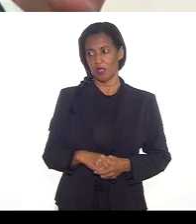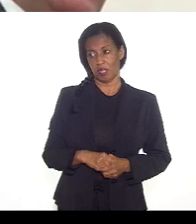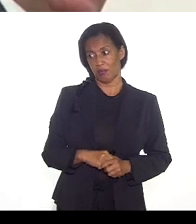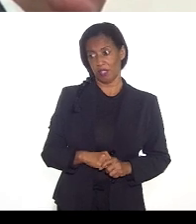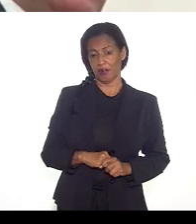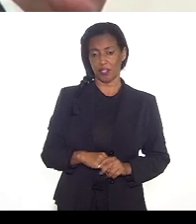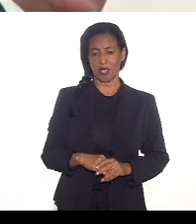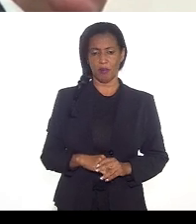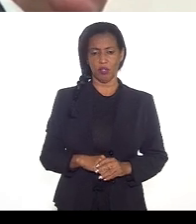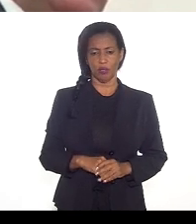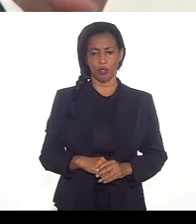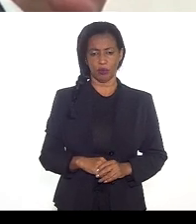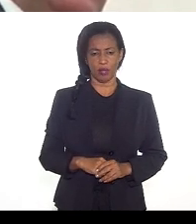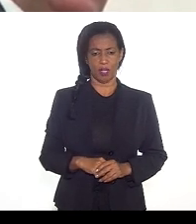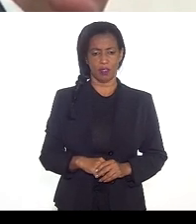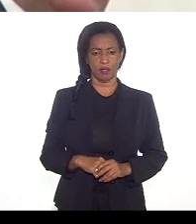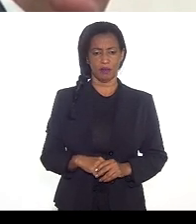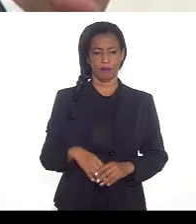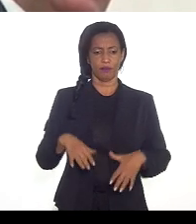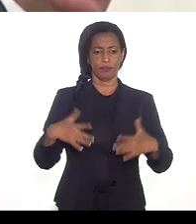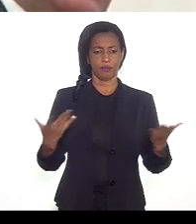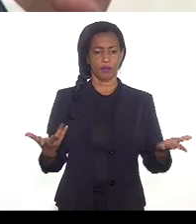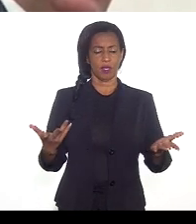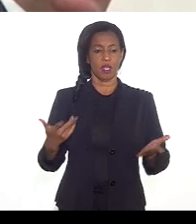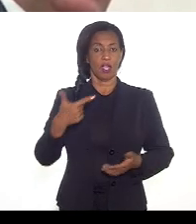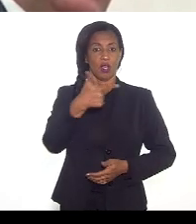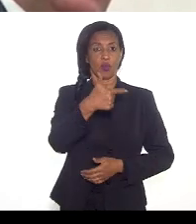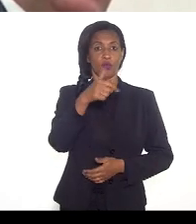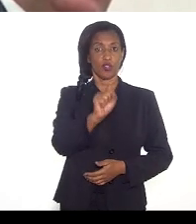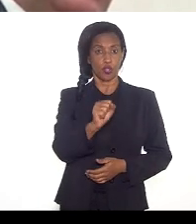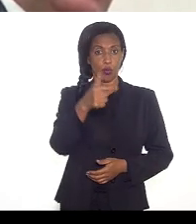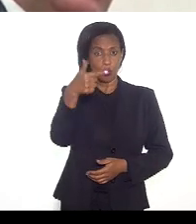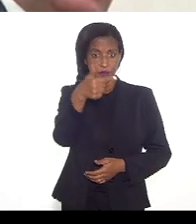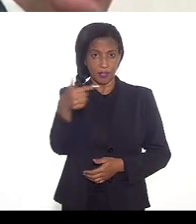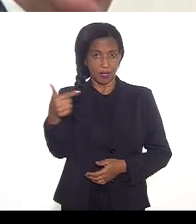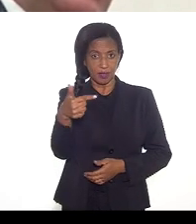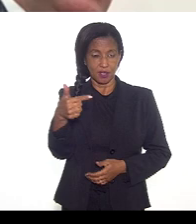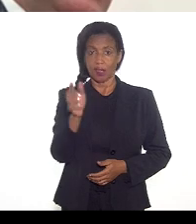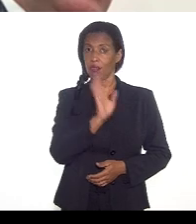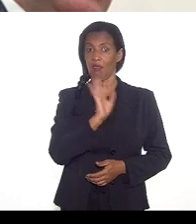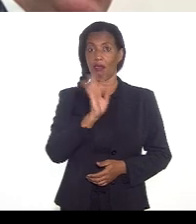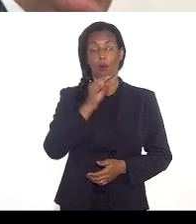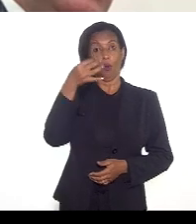Não. Olha só, espera aí. É o 2877, né? Não, é o